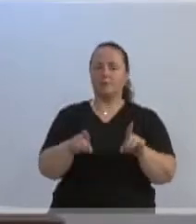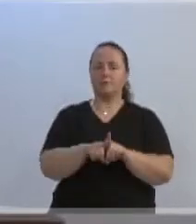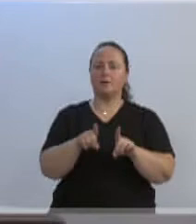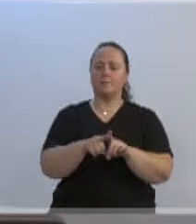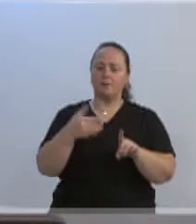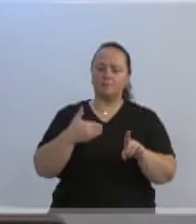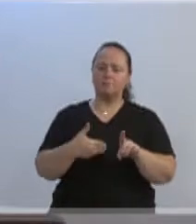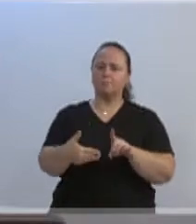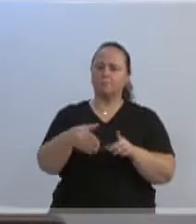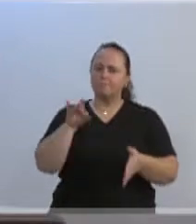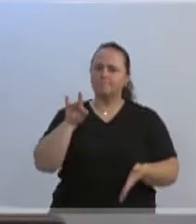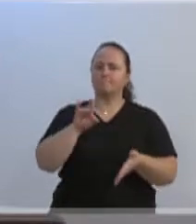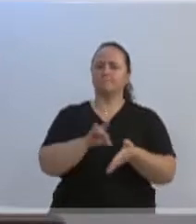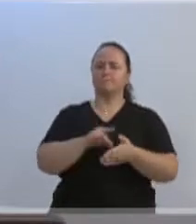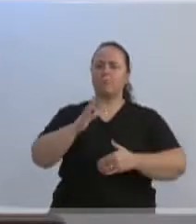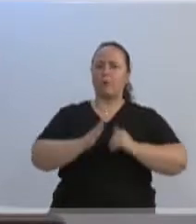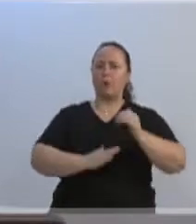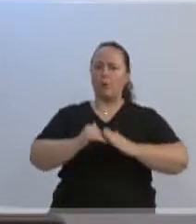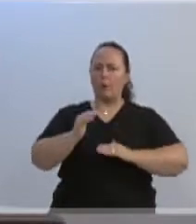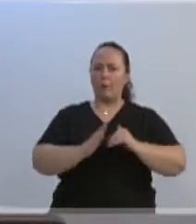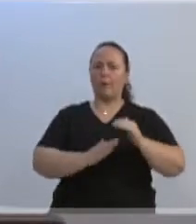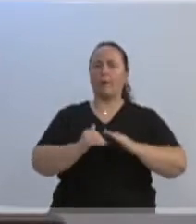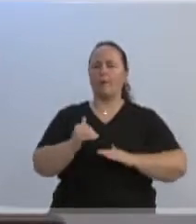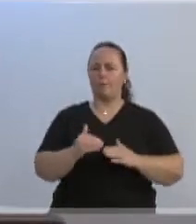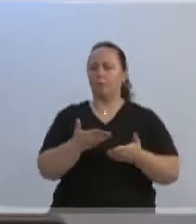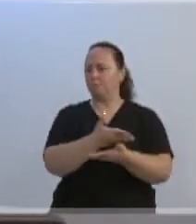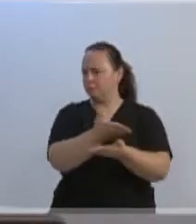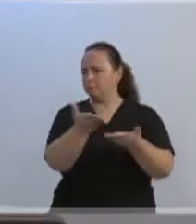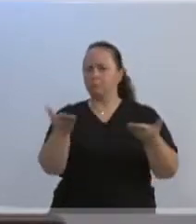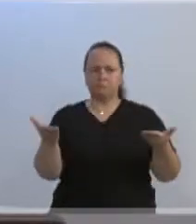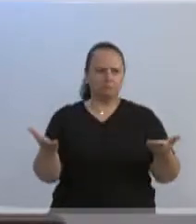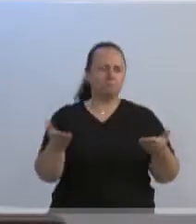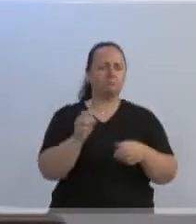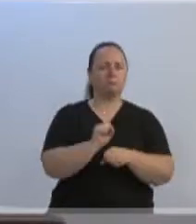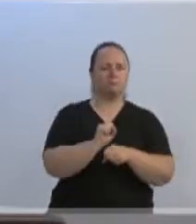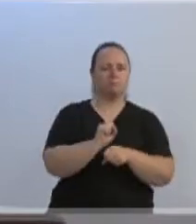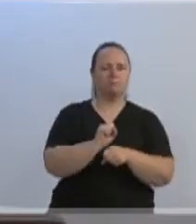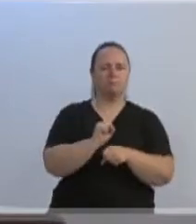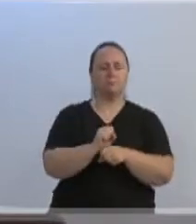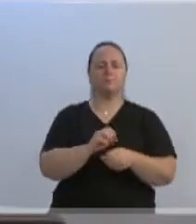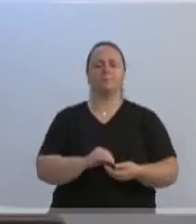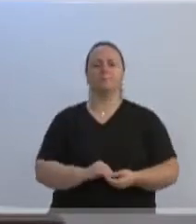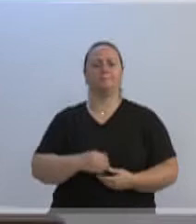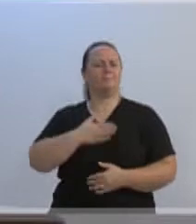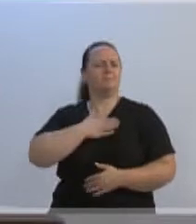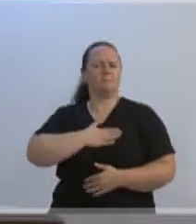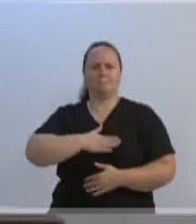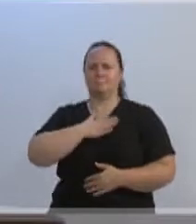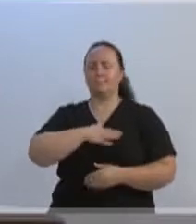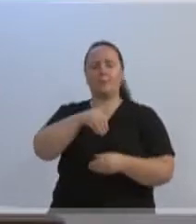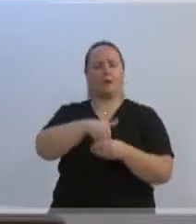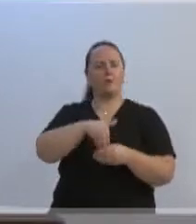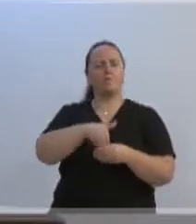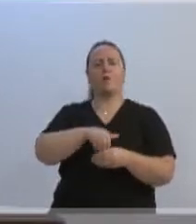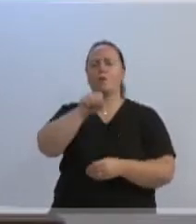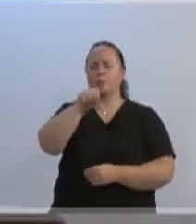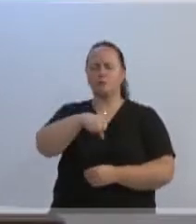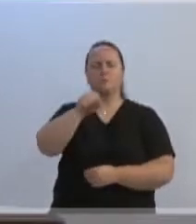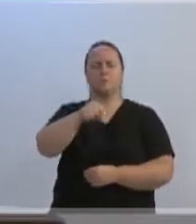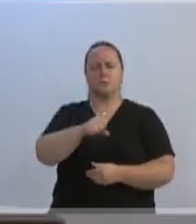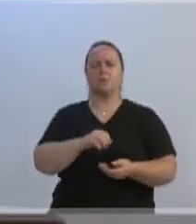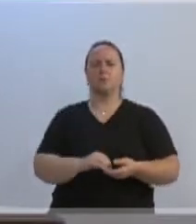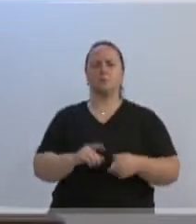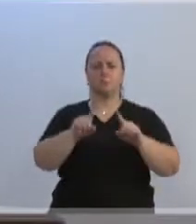efetivamente as obras é que todos nós esperamos quero aqui dizer com muita tranquilidade voto a favor sim são